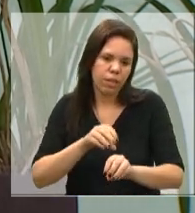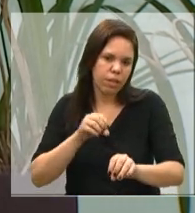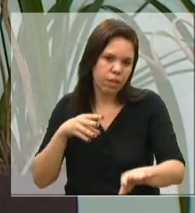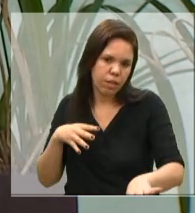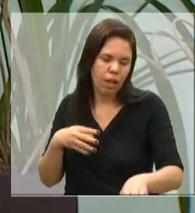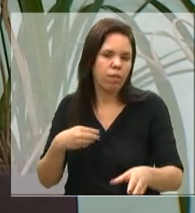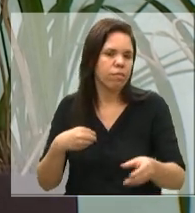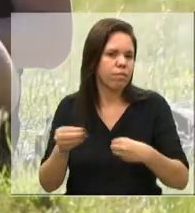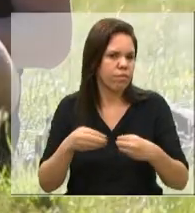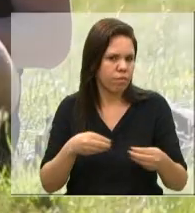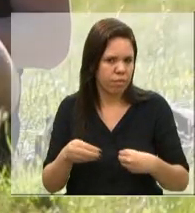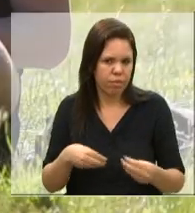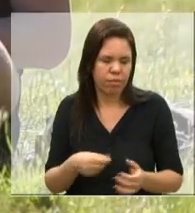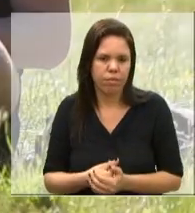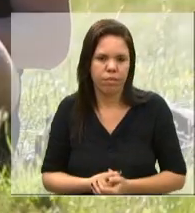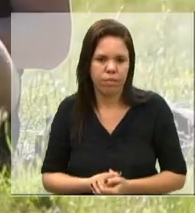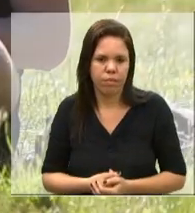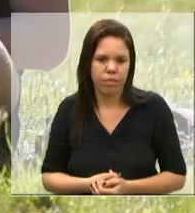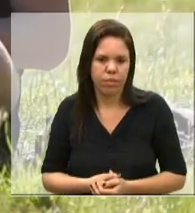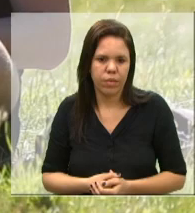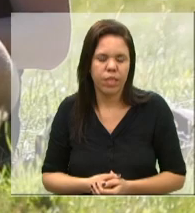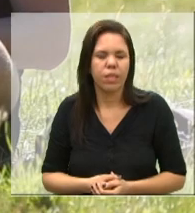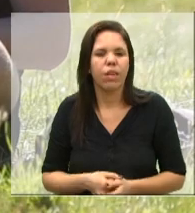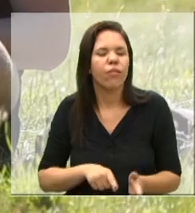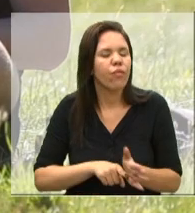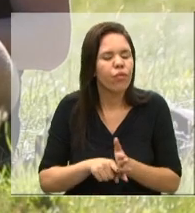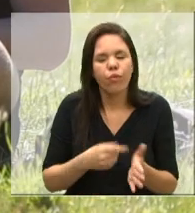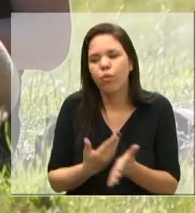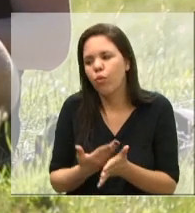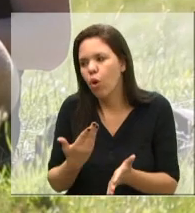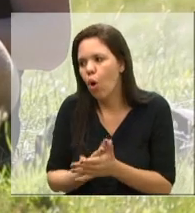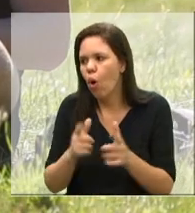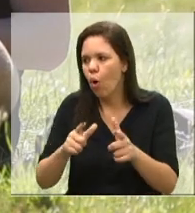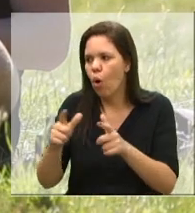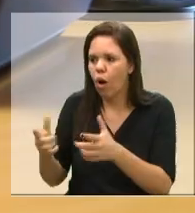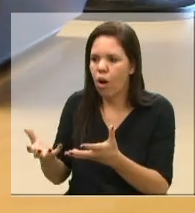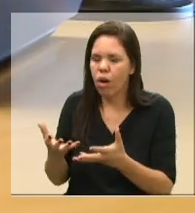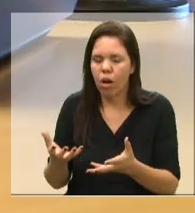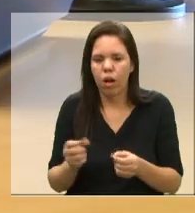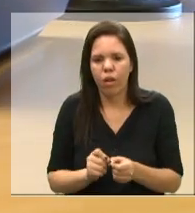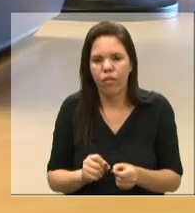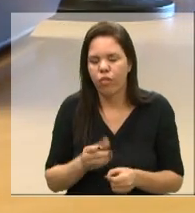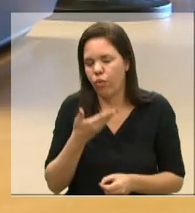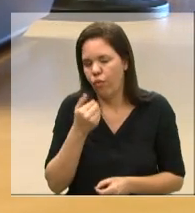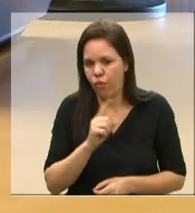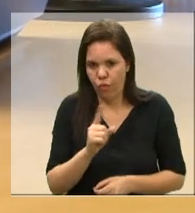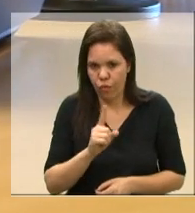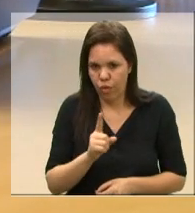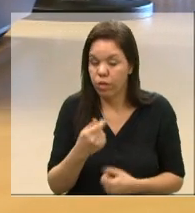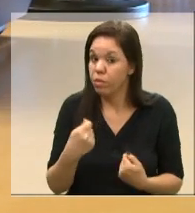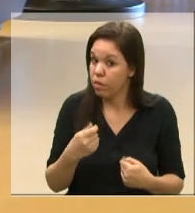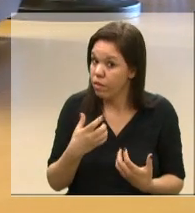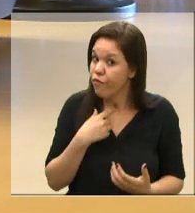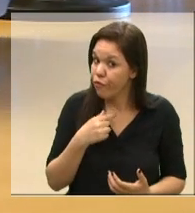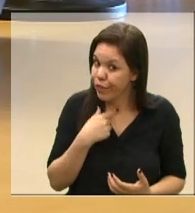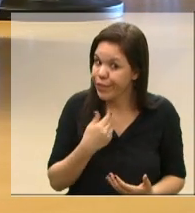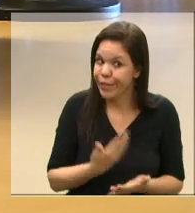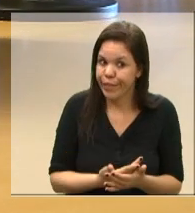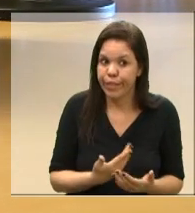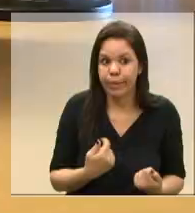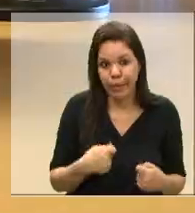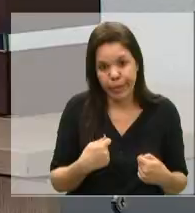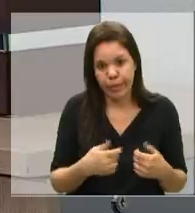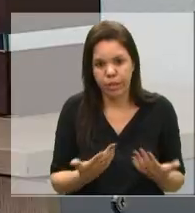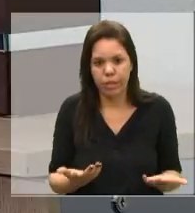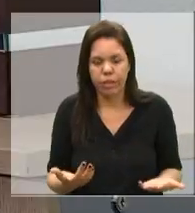é flexível, eu estudo onde quero, quando quero, mas tudo não bem. É fácil. Mas eu preciso querer, em algum momento esse meu querer vai ser